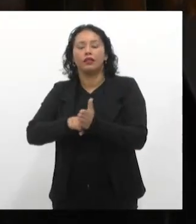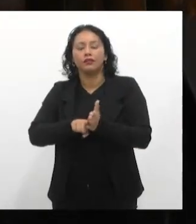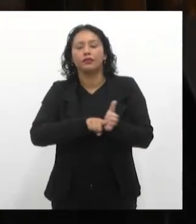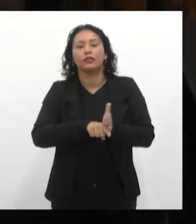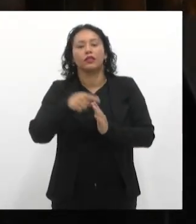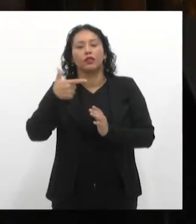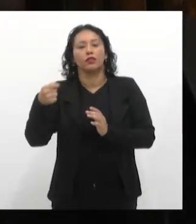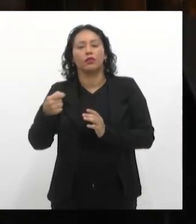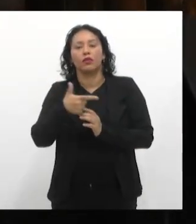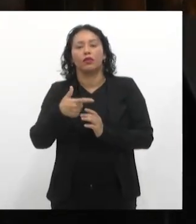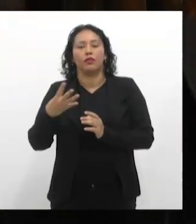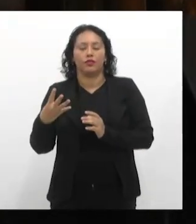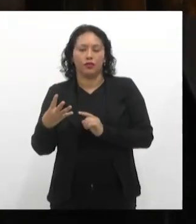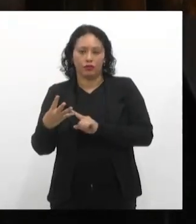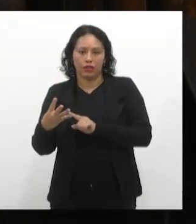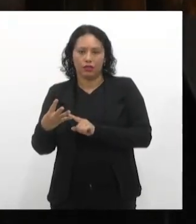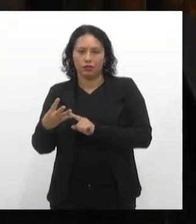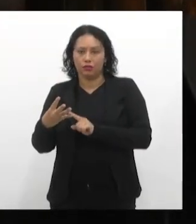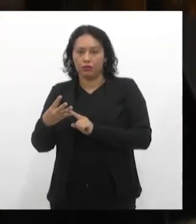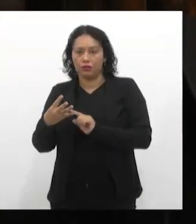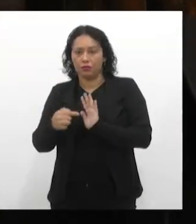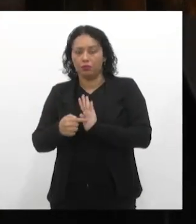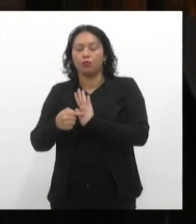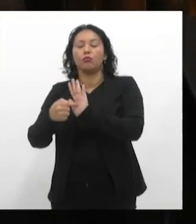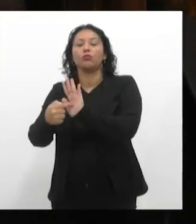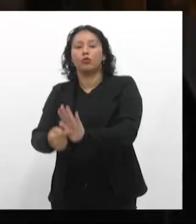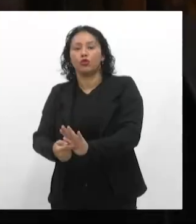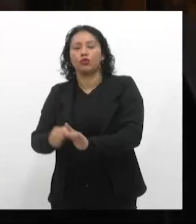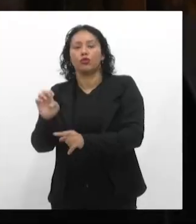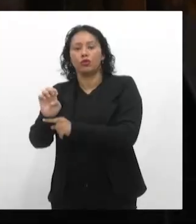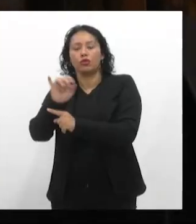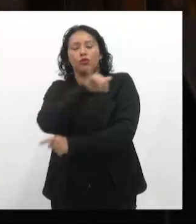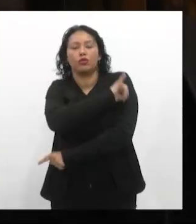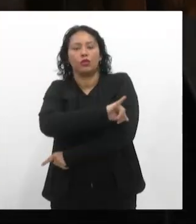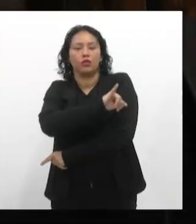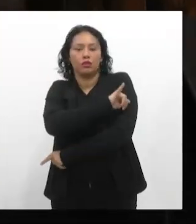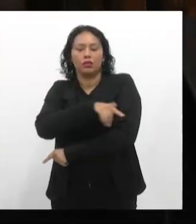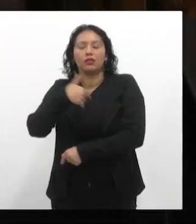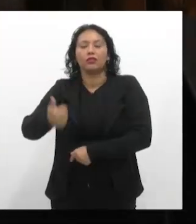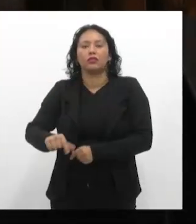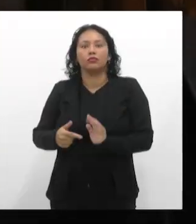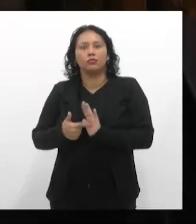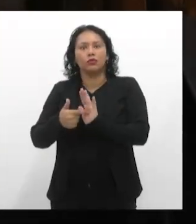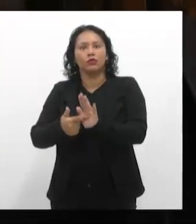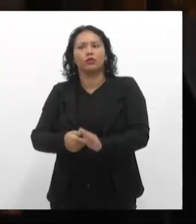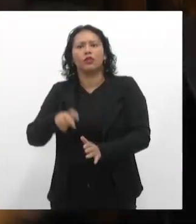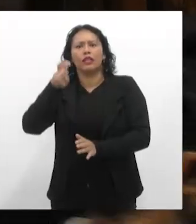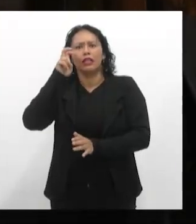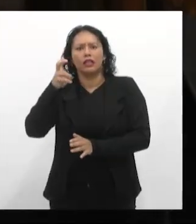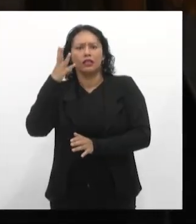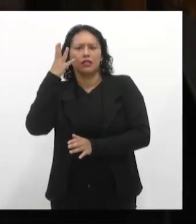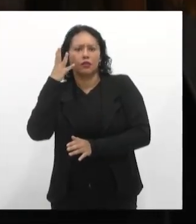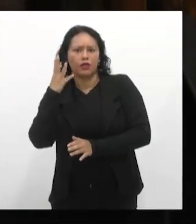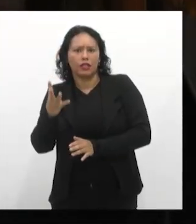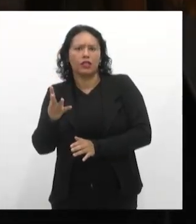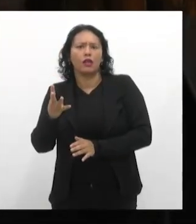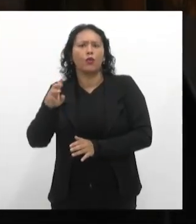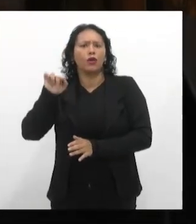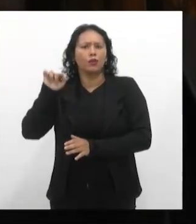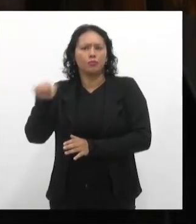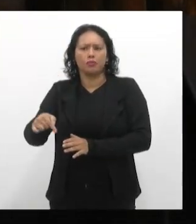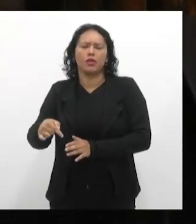João Pinheiro mostraram que o Estado apresentou um déficit habitacional de 544 mil domicílios.